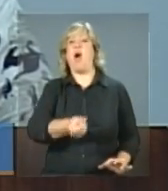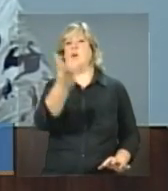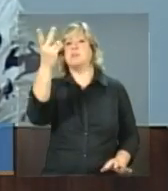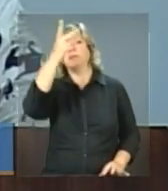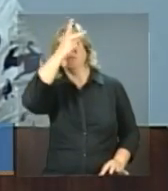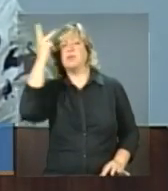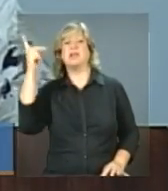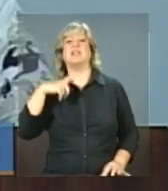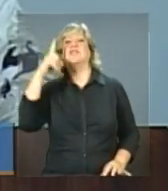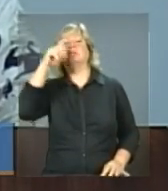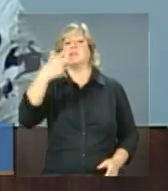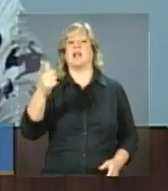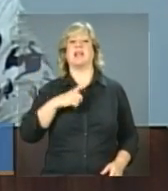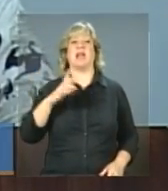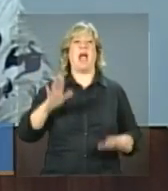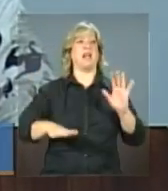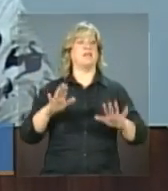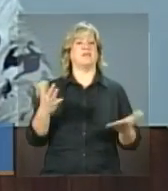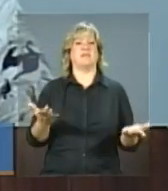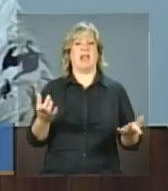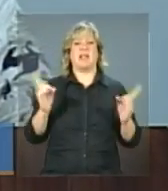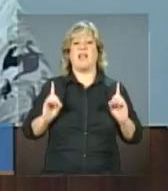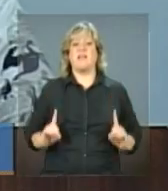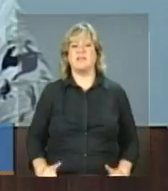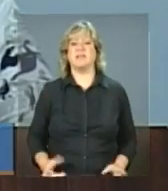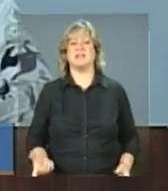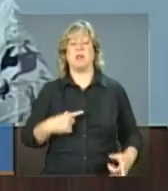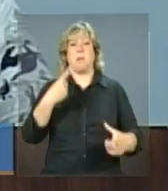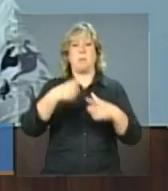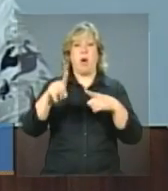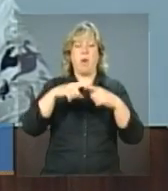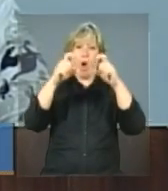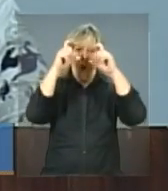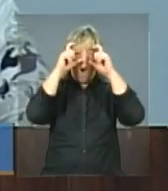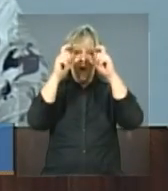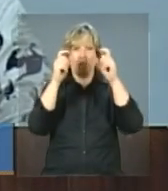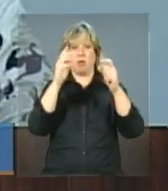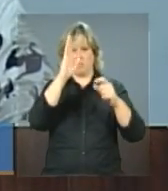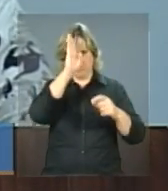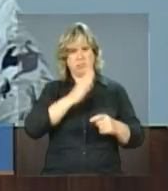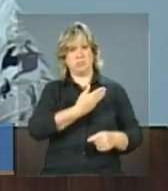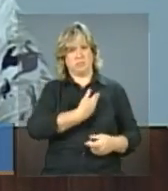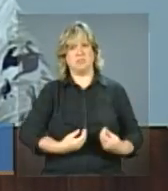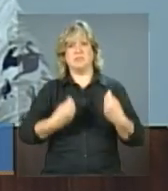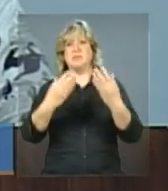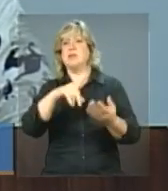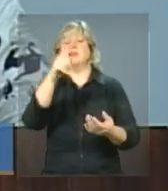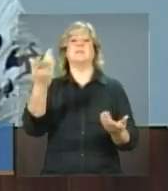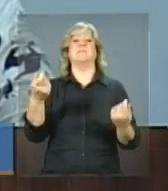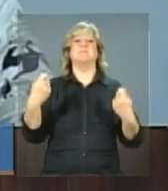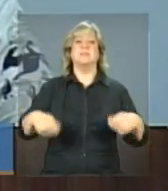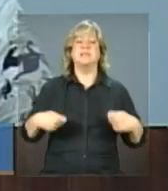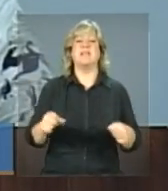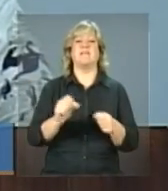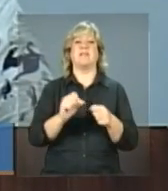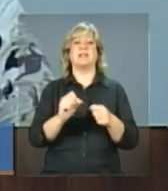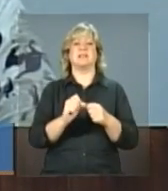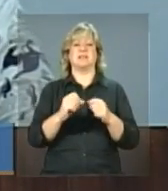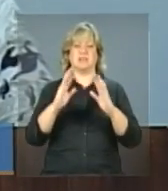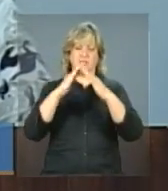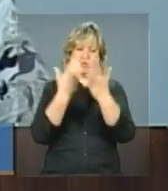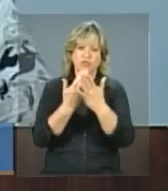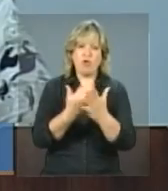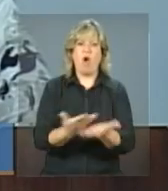dificuldade de acesso a ter um óculos, por exemplo, pode impedir parte dessas famílias de estar fazendo um curso de qualificação, de estar em sala de aula